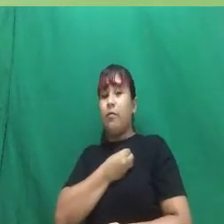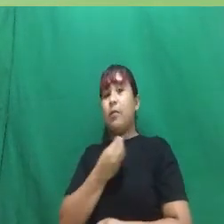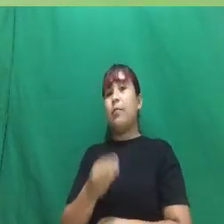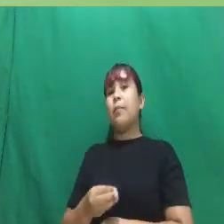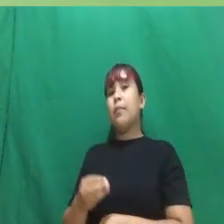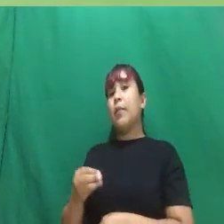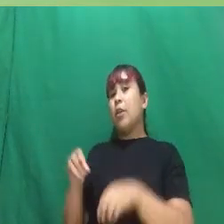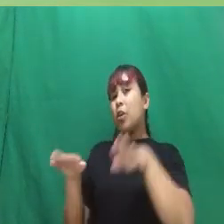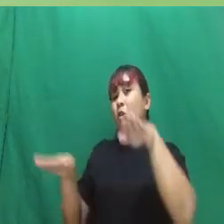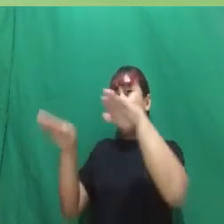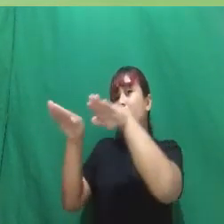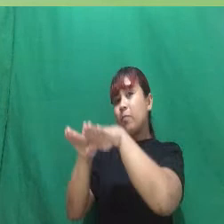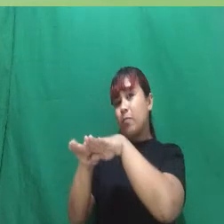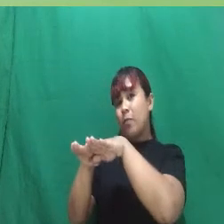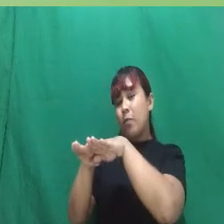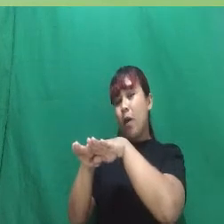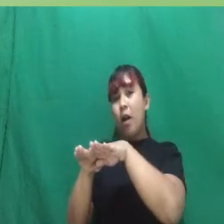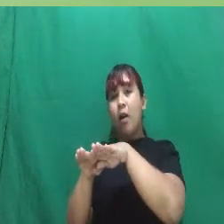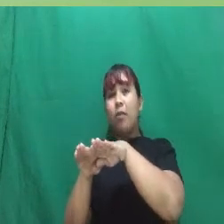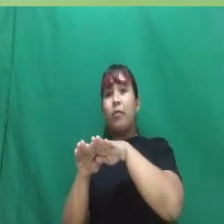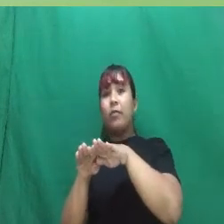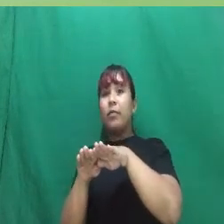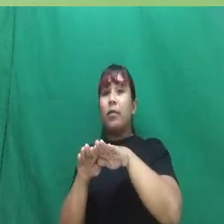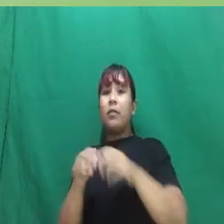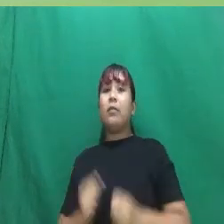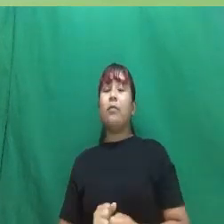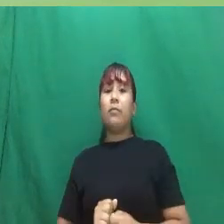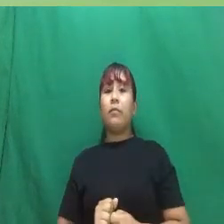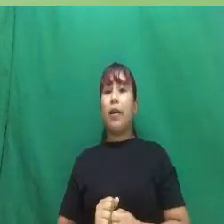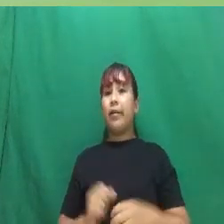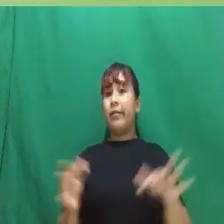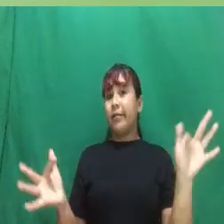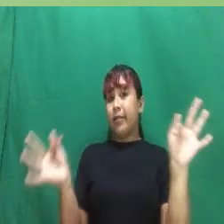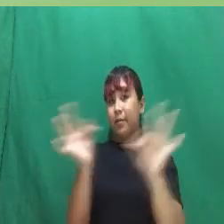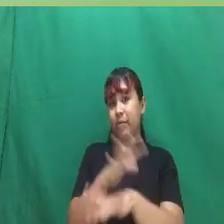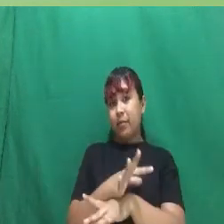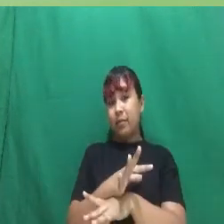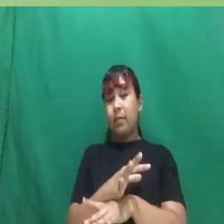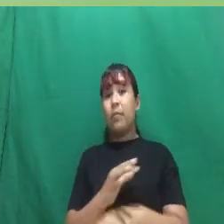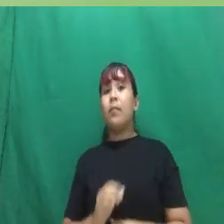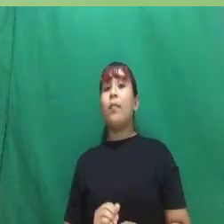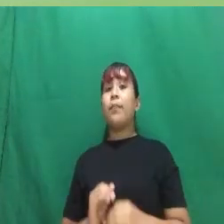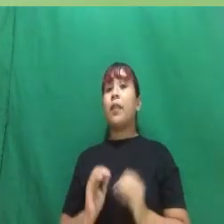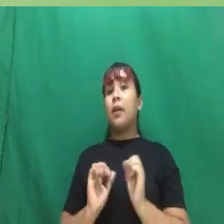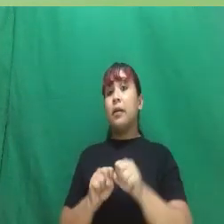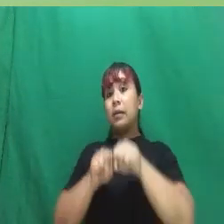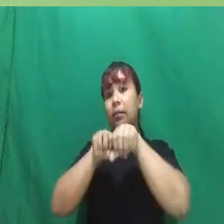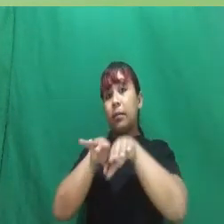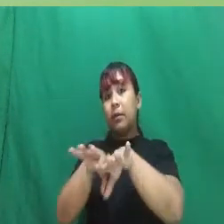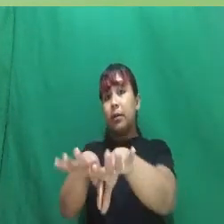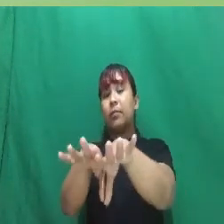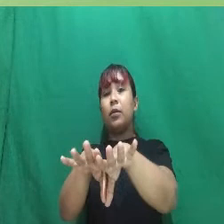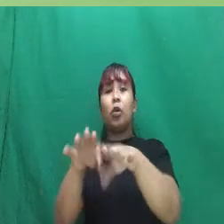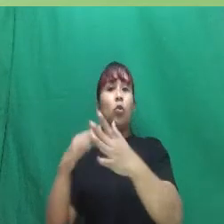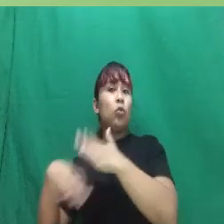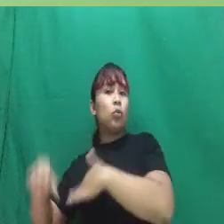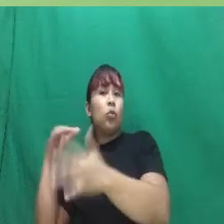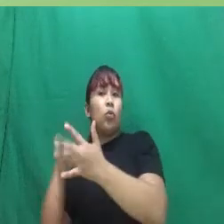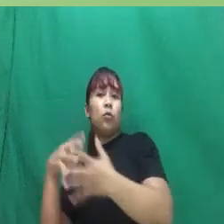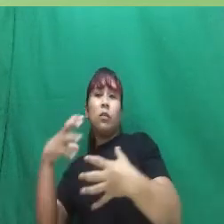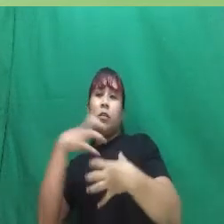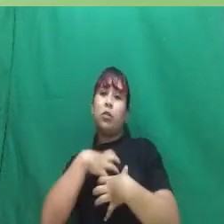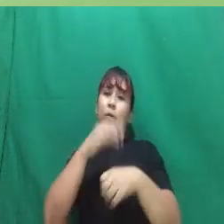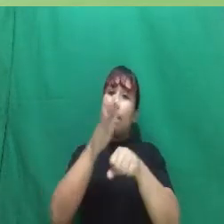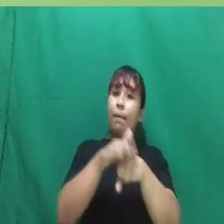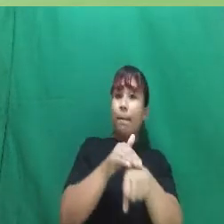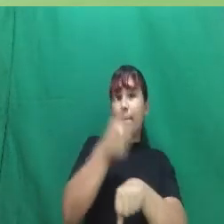entender, abraçar uma mentalidade racista, porque depois, lá na frente, se um grupo não consegue avançar, se